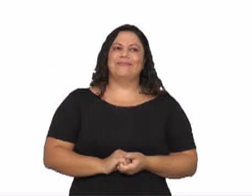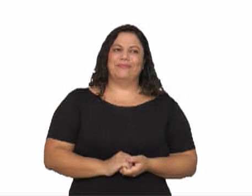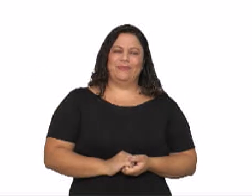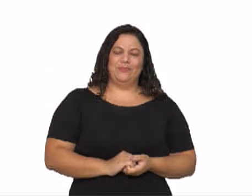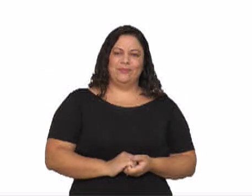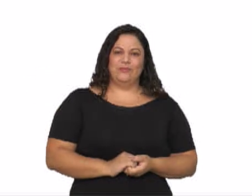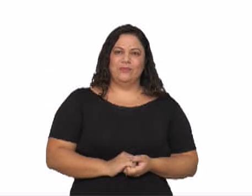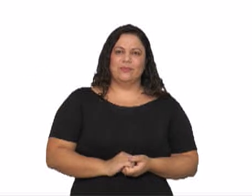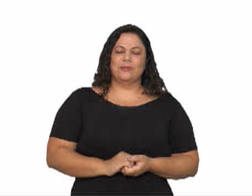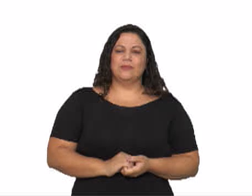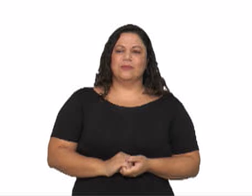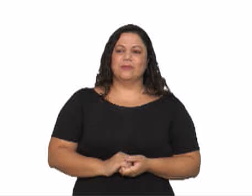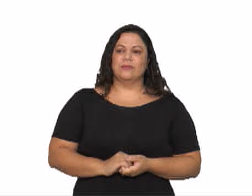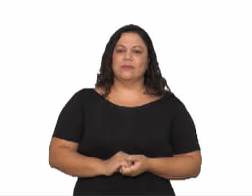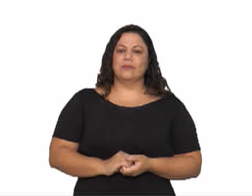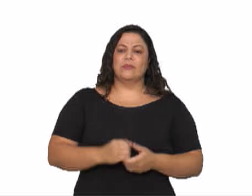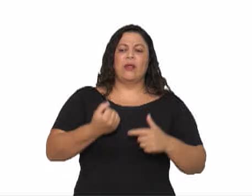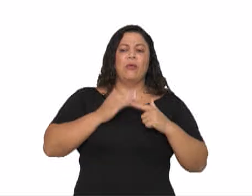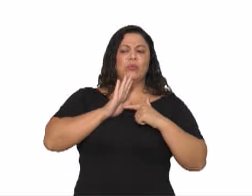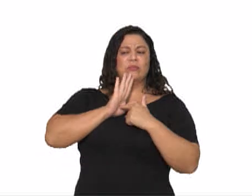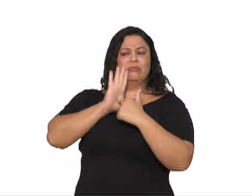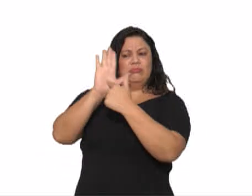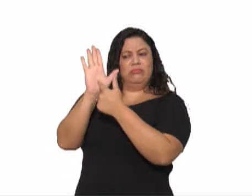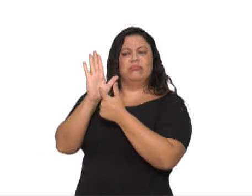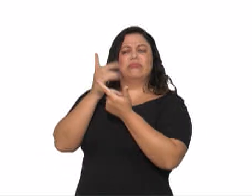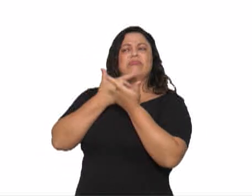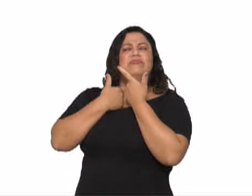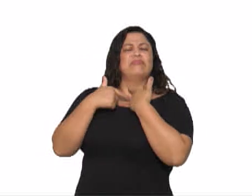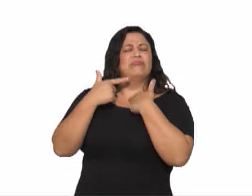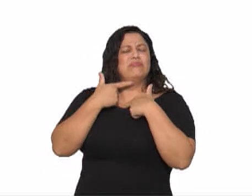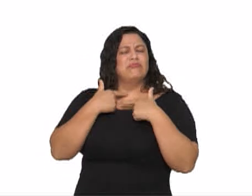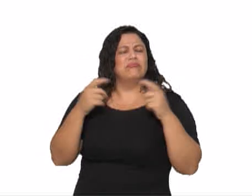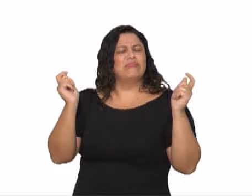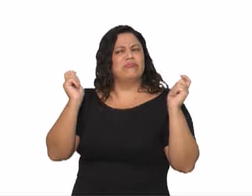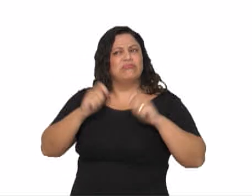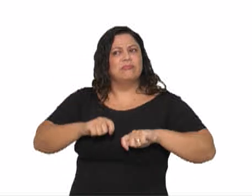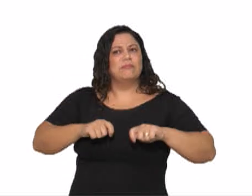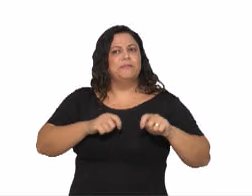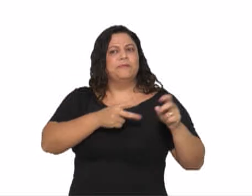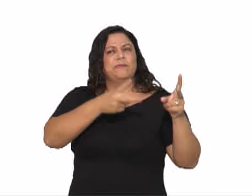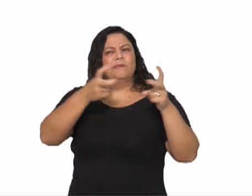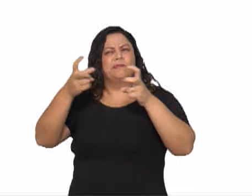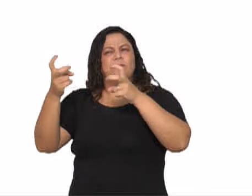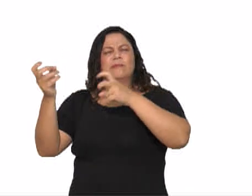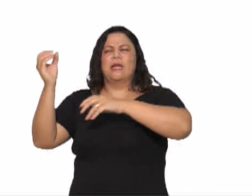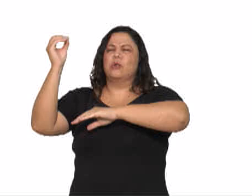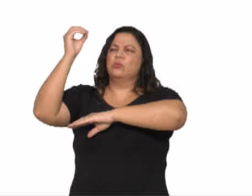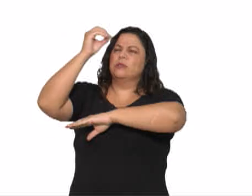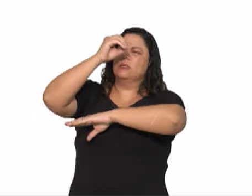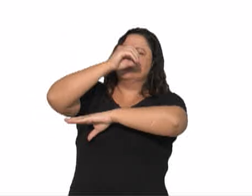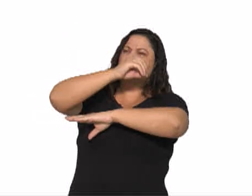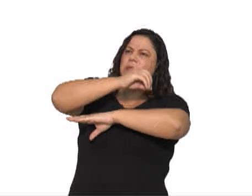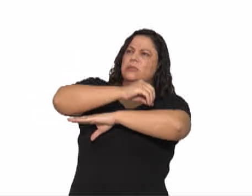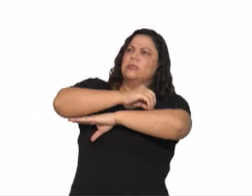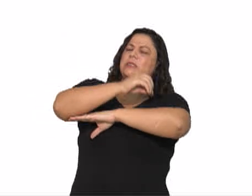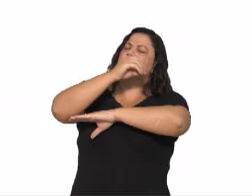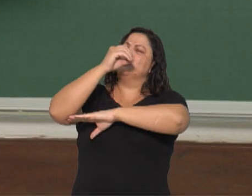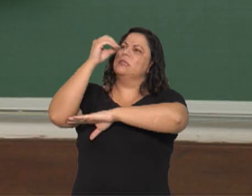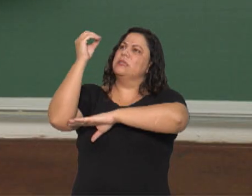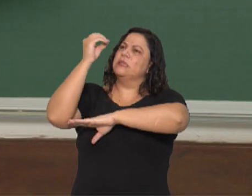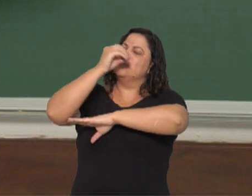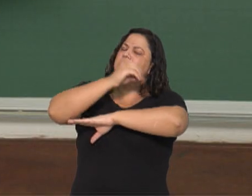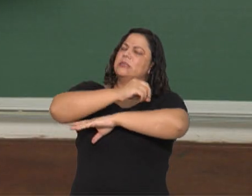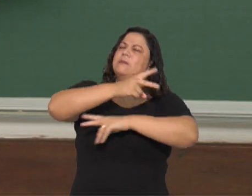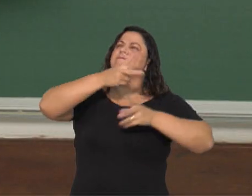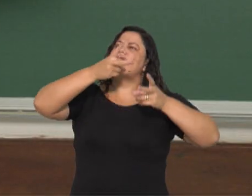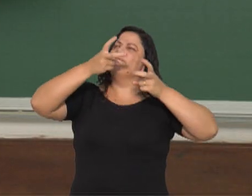Expressar desejos. Desearia contemplar mais atardeceres? Contemplaria mais